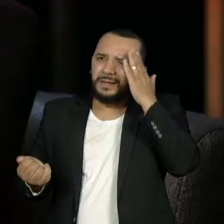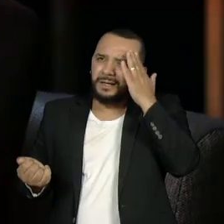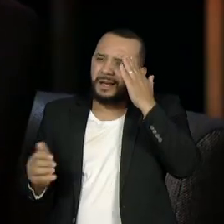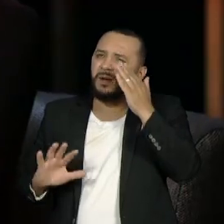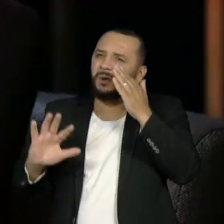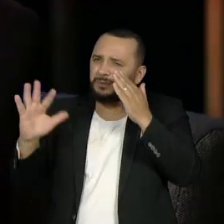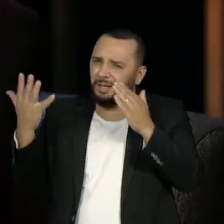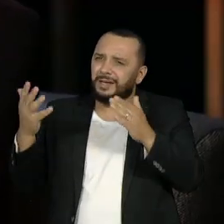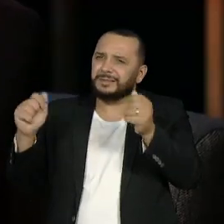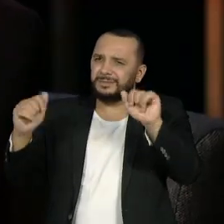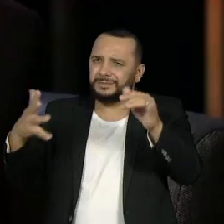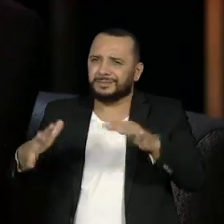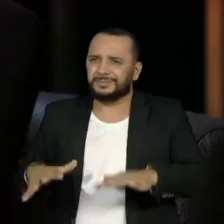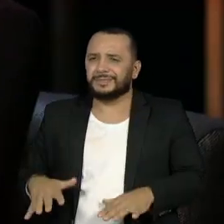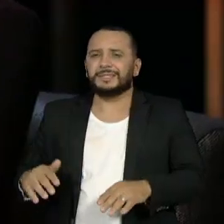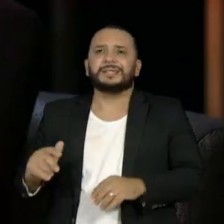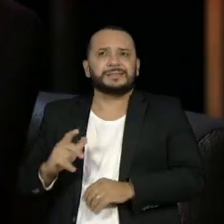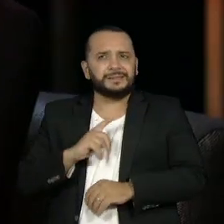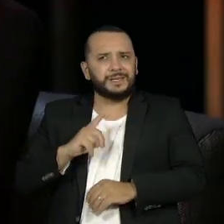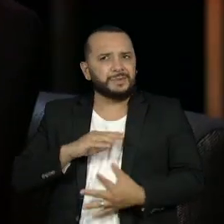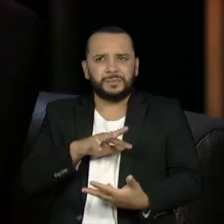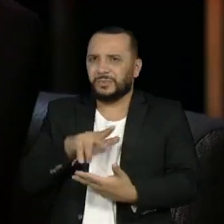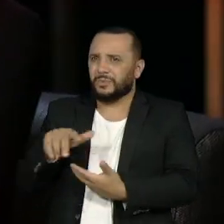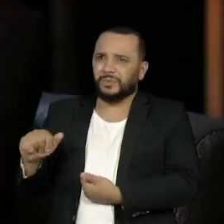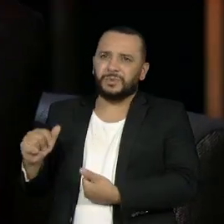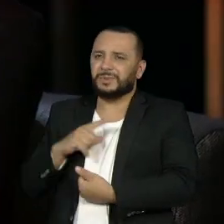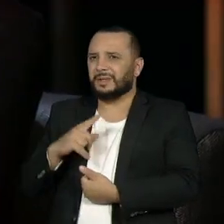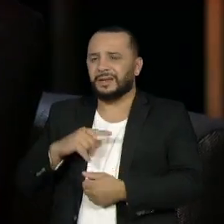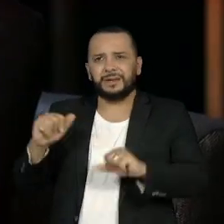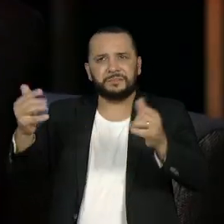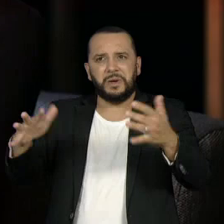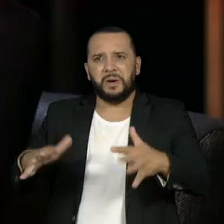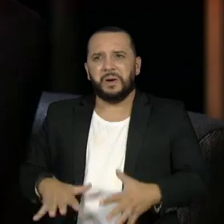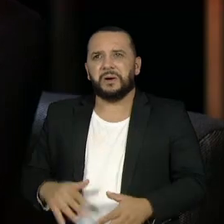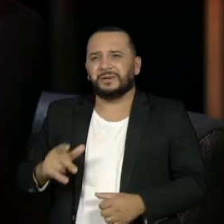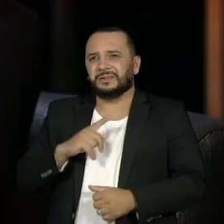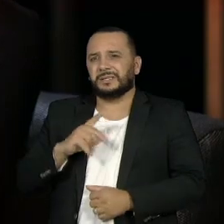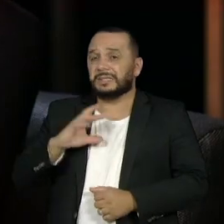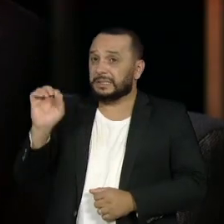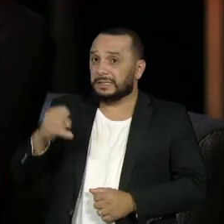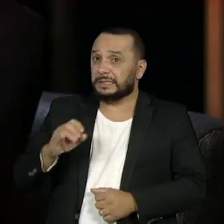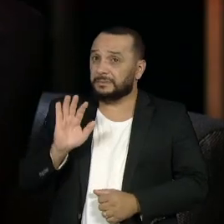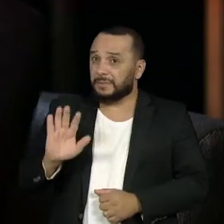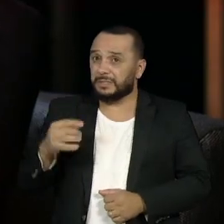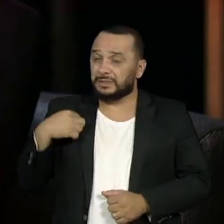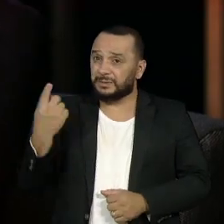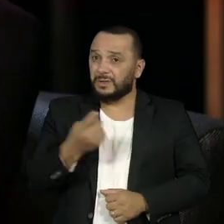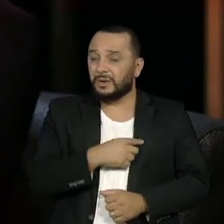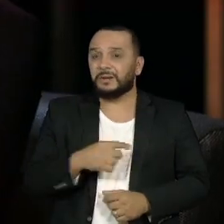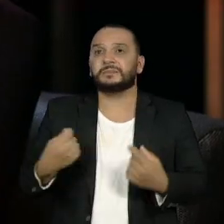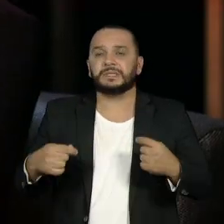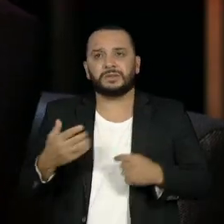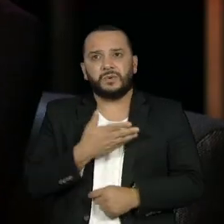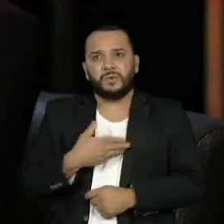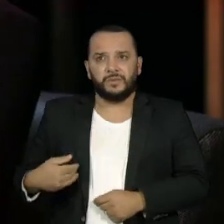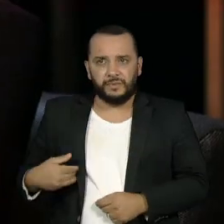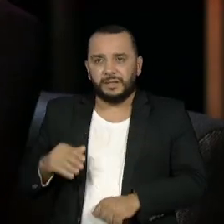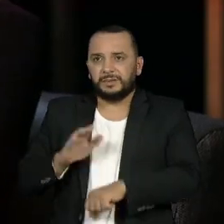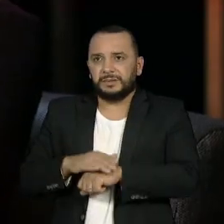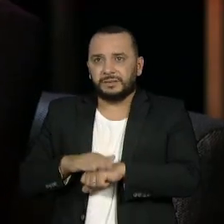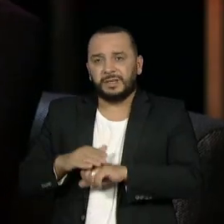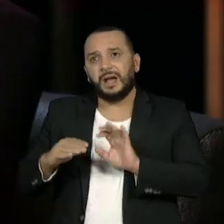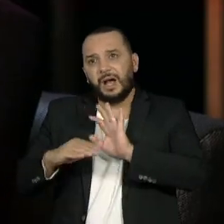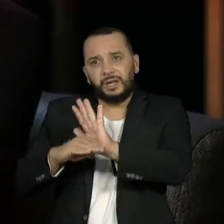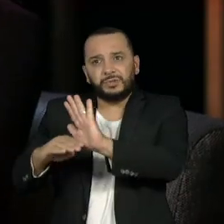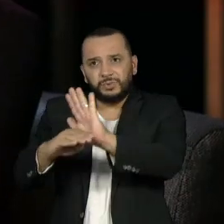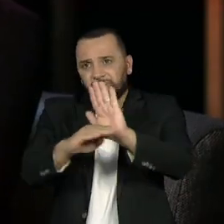vendo eu não vou negar isso os dados dos empregos São absolutamente alarmantes né Mas é por isso que a gente precisa de um governo que possa nos